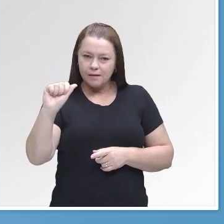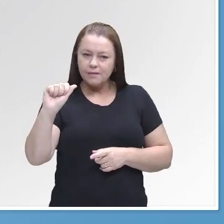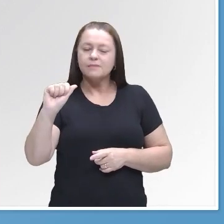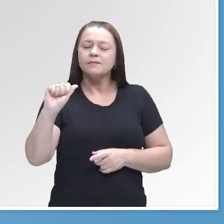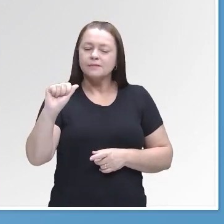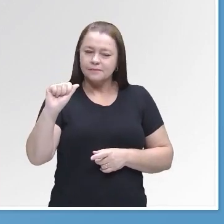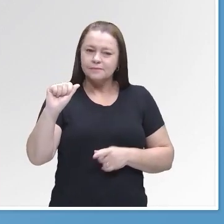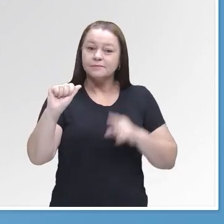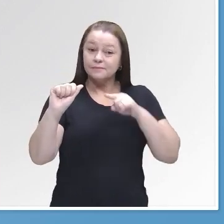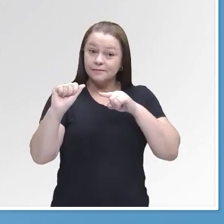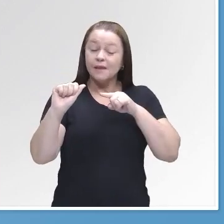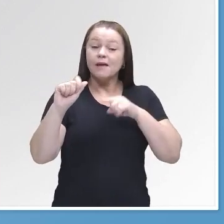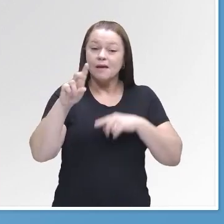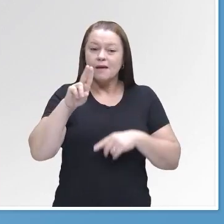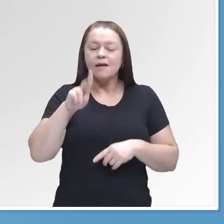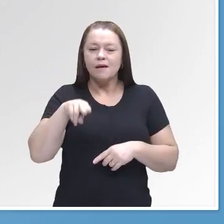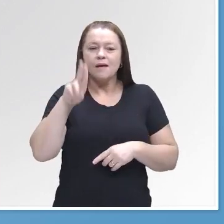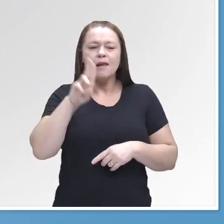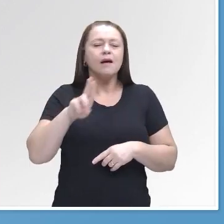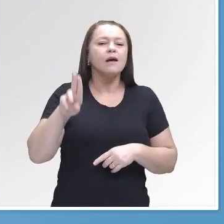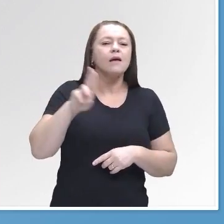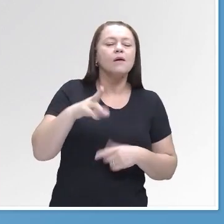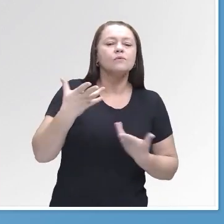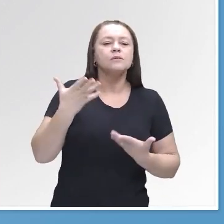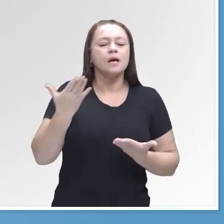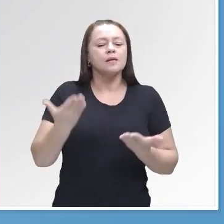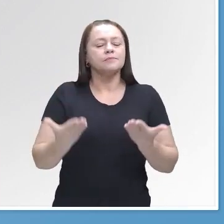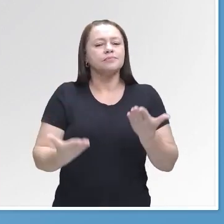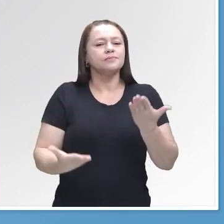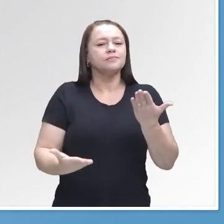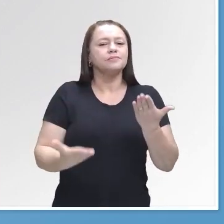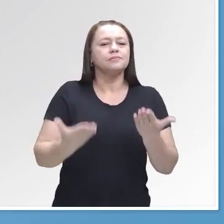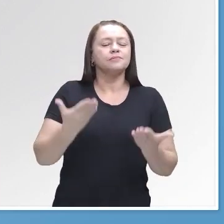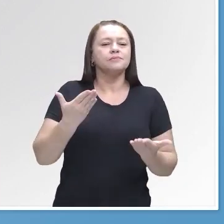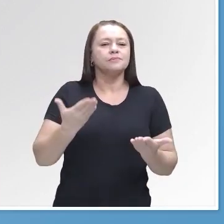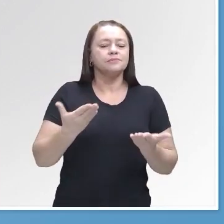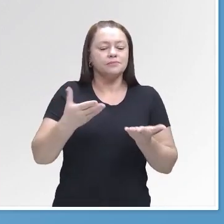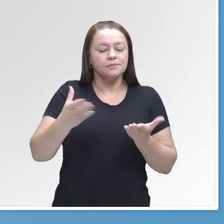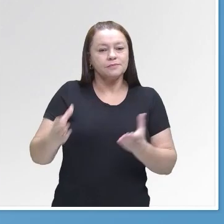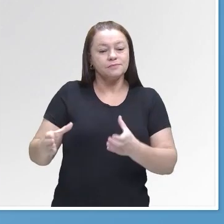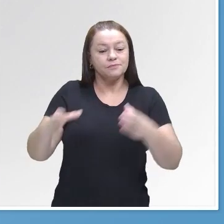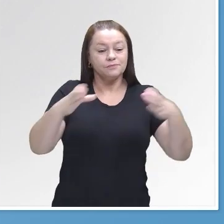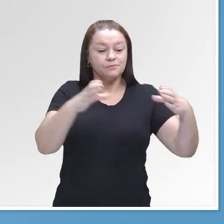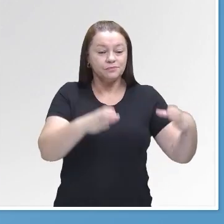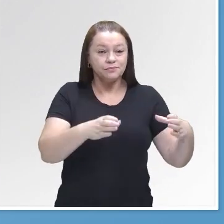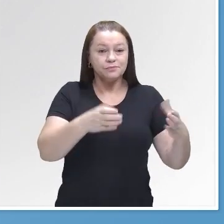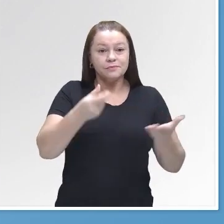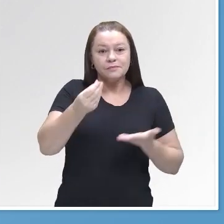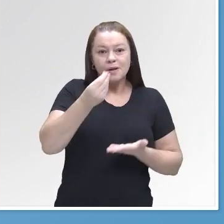Ela é usada para medir a massa do alimento que vamos comer.